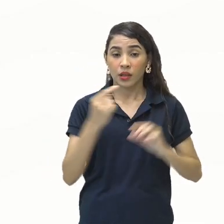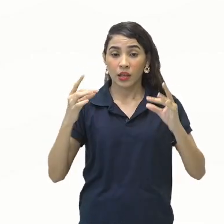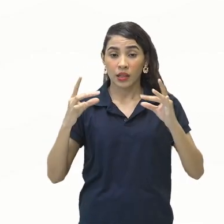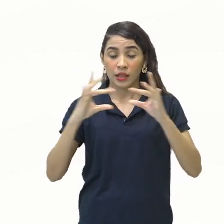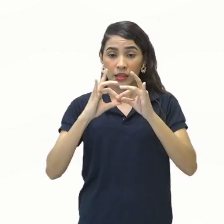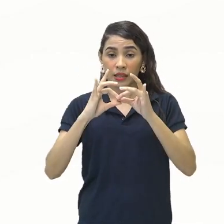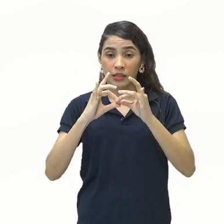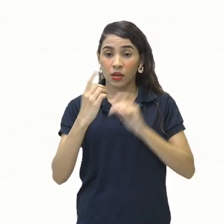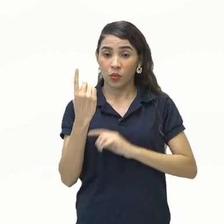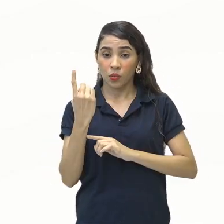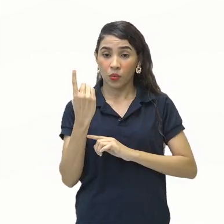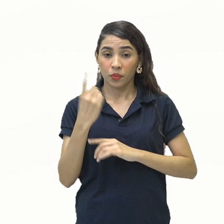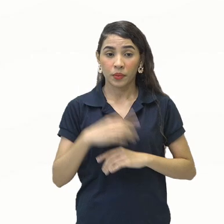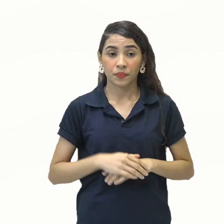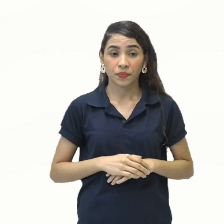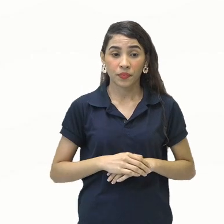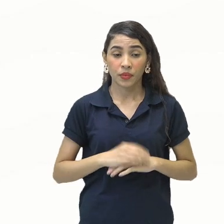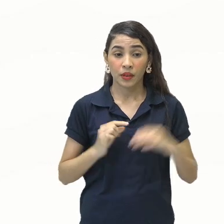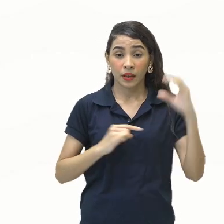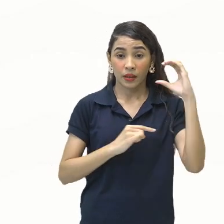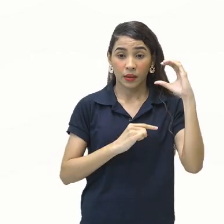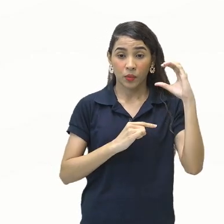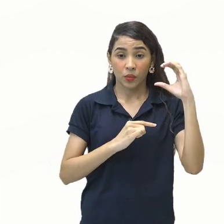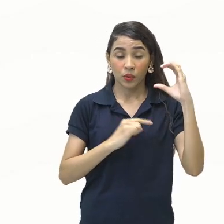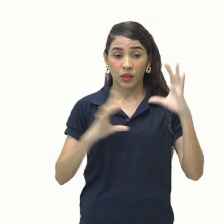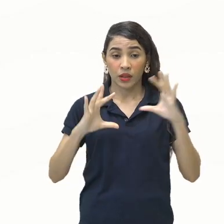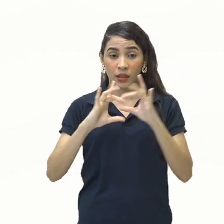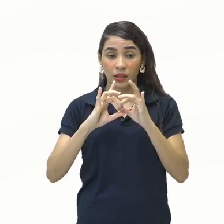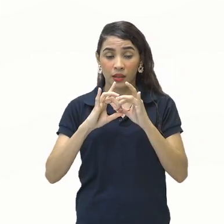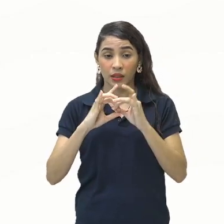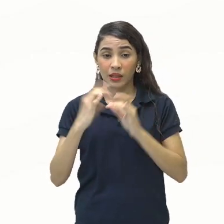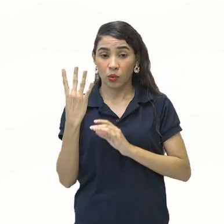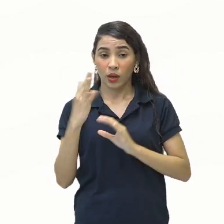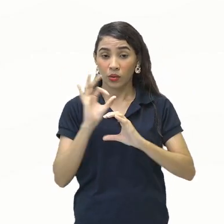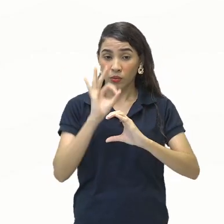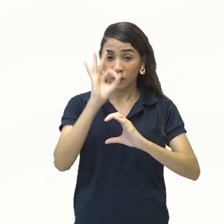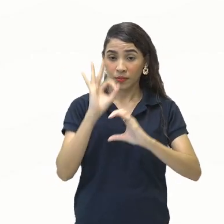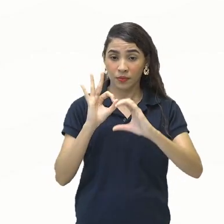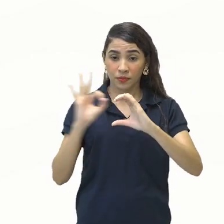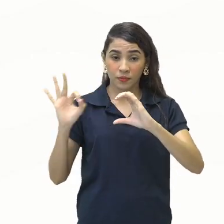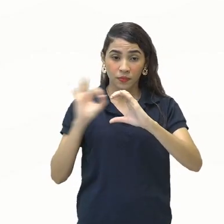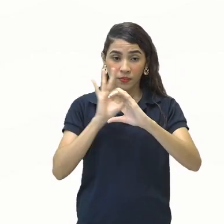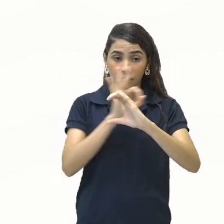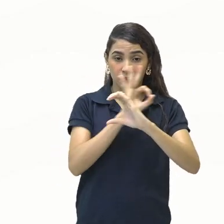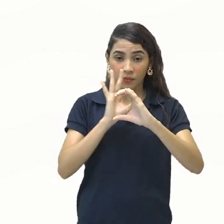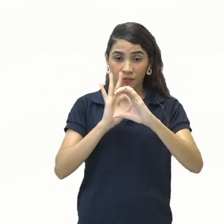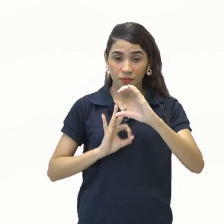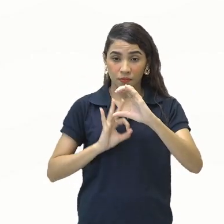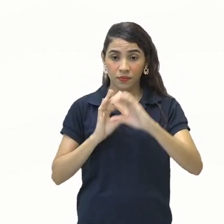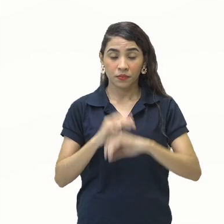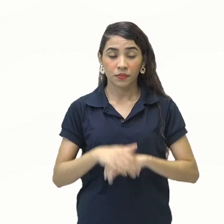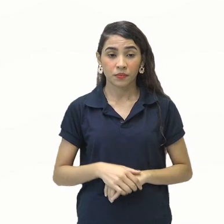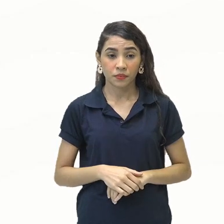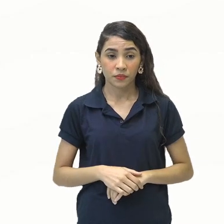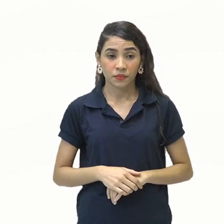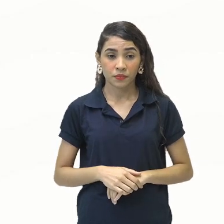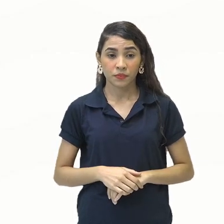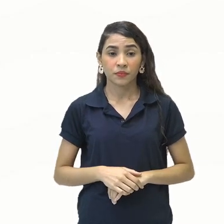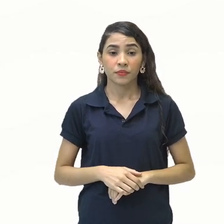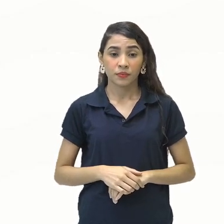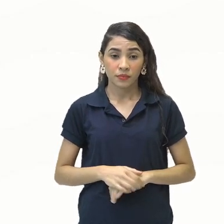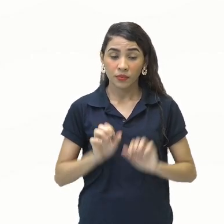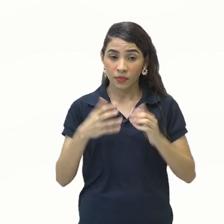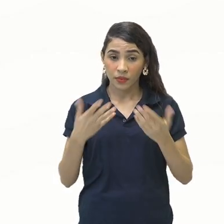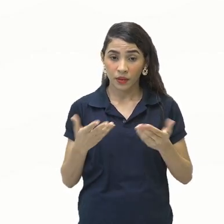ligação. E o carbono vai fazer 4 ligações. Não esquece. Beleza. Dito